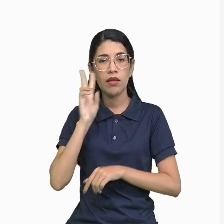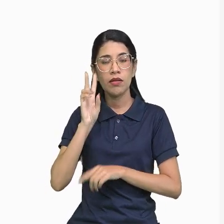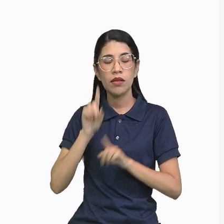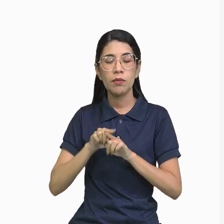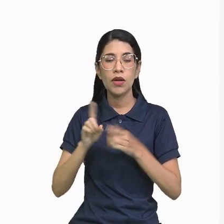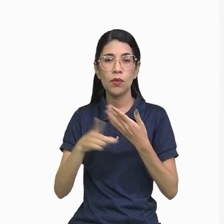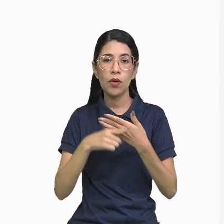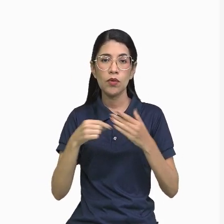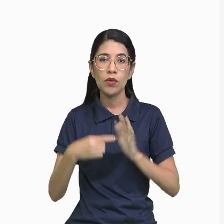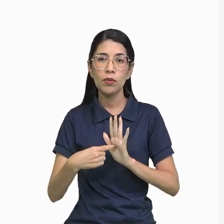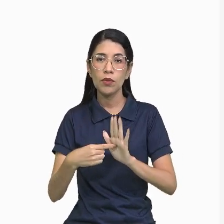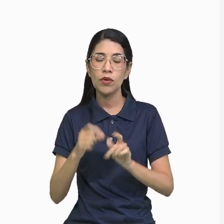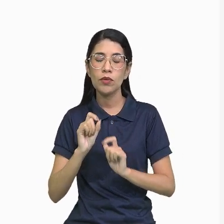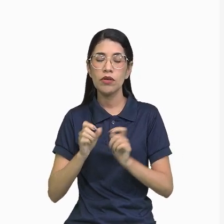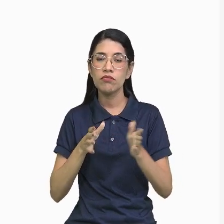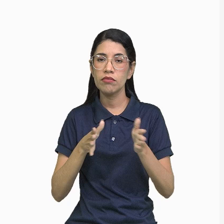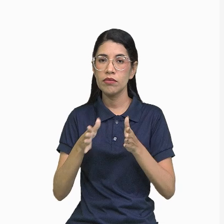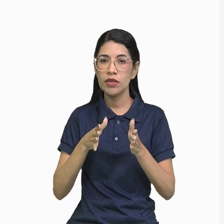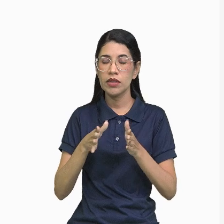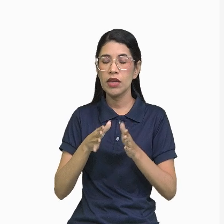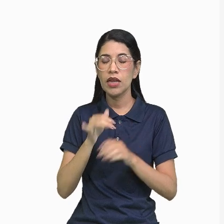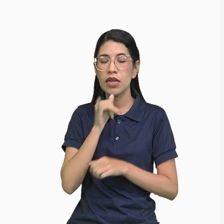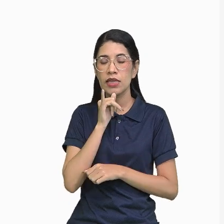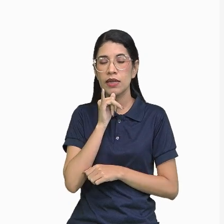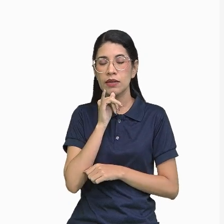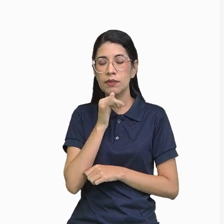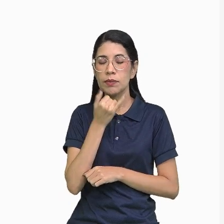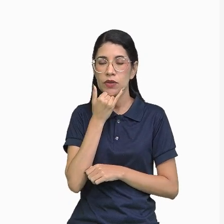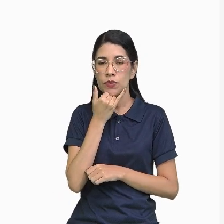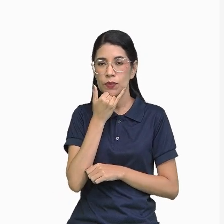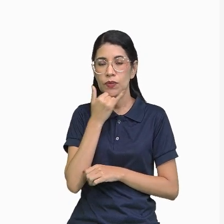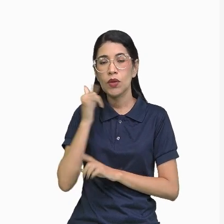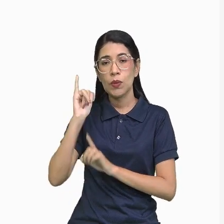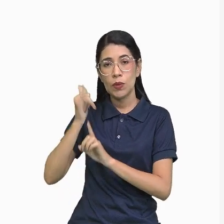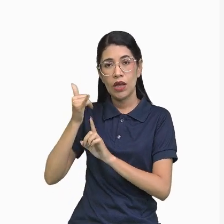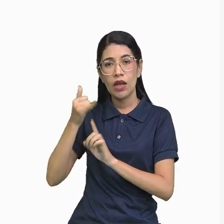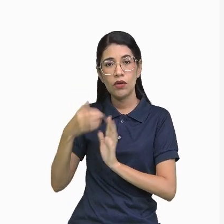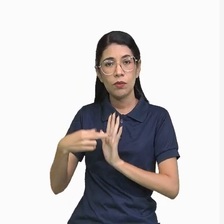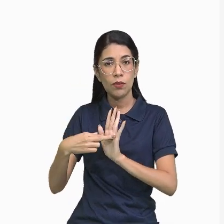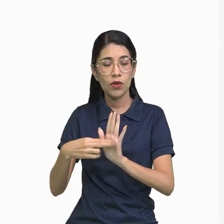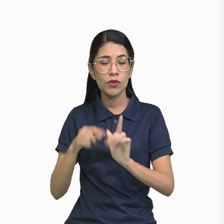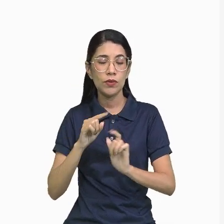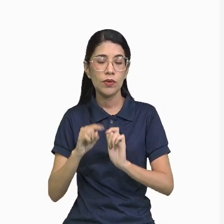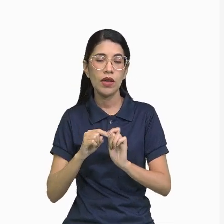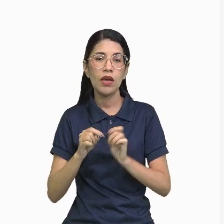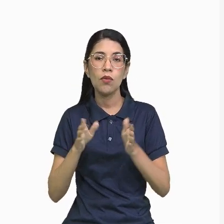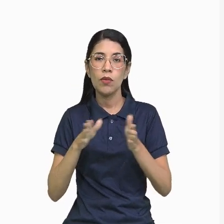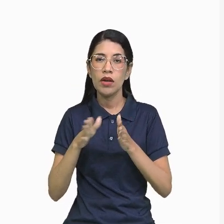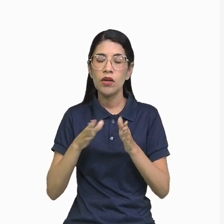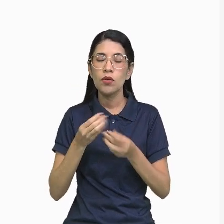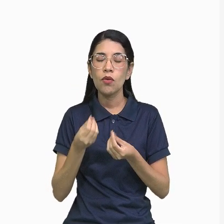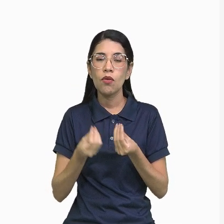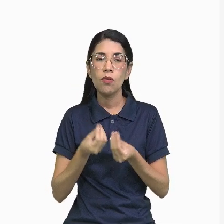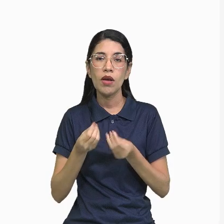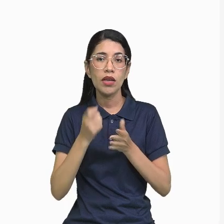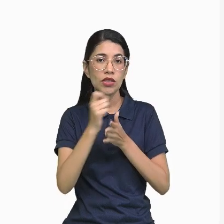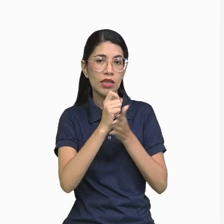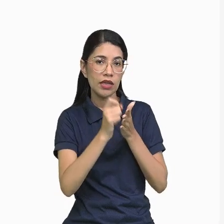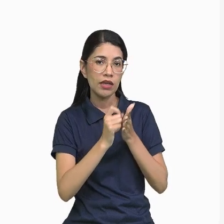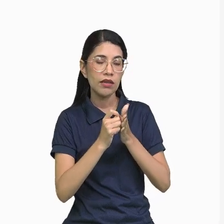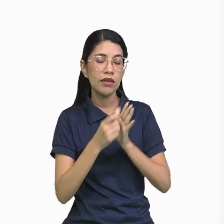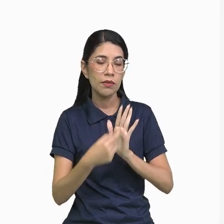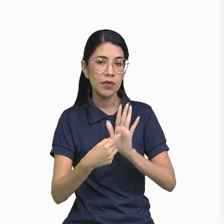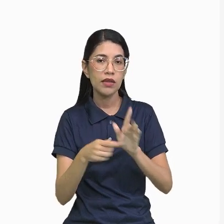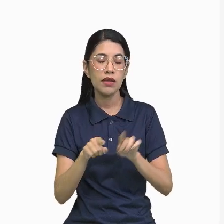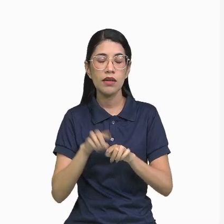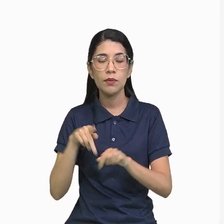reflete em determinado momento sobre... o narrador, que reflete em determinado momento sobre a questão da escrita, e depois